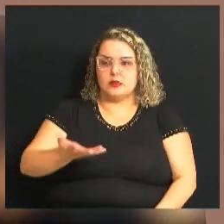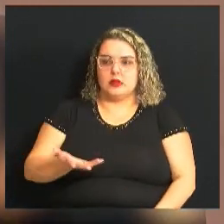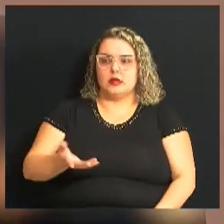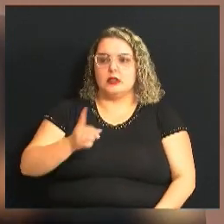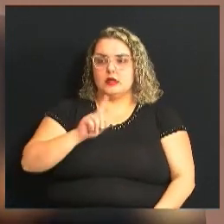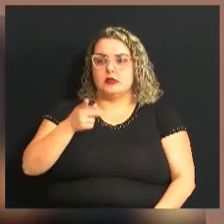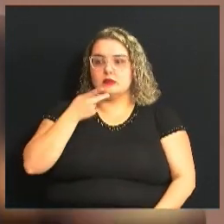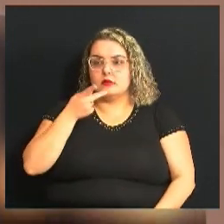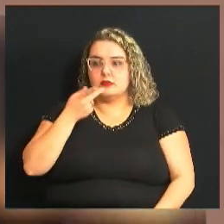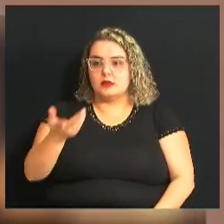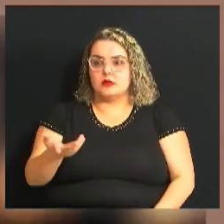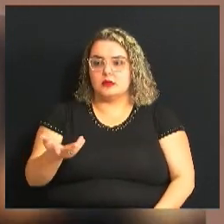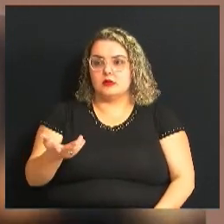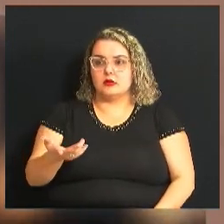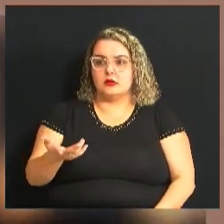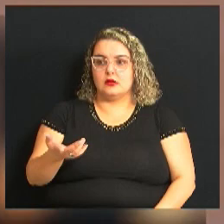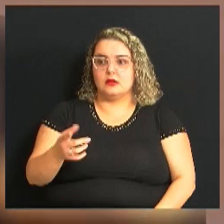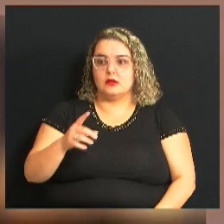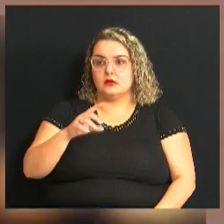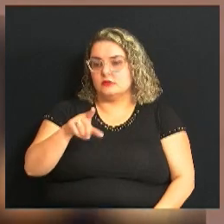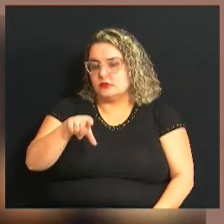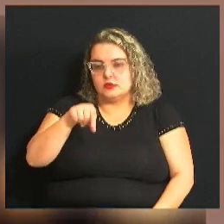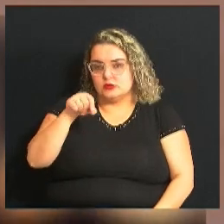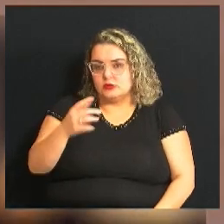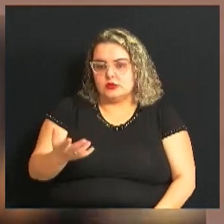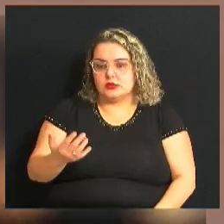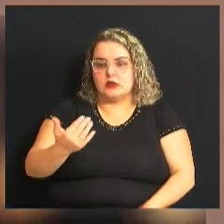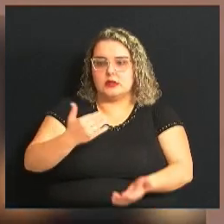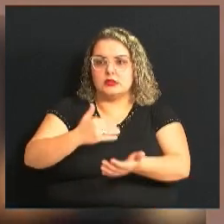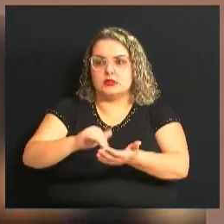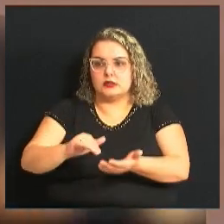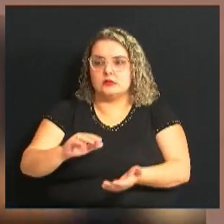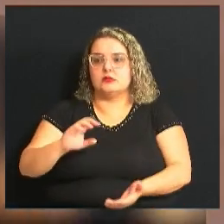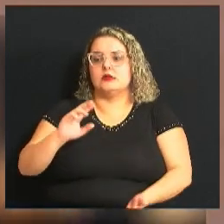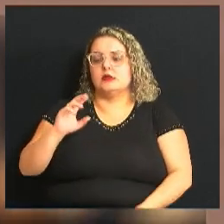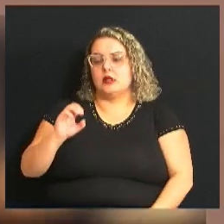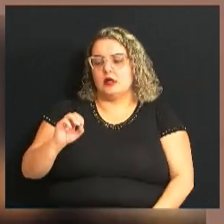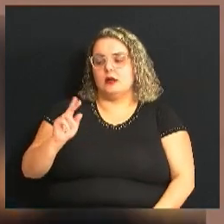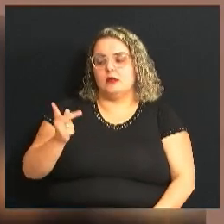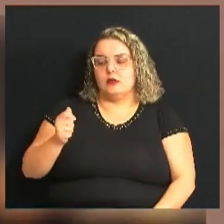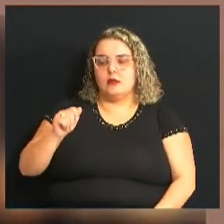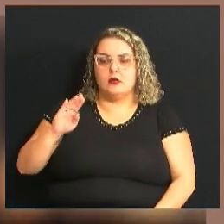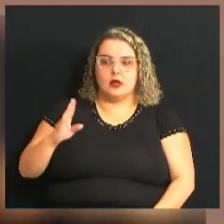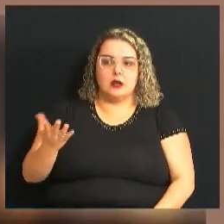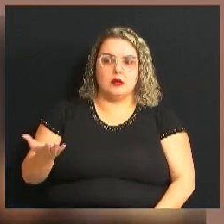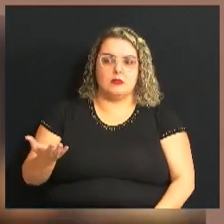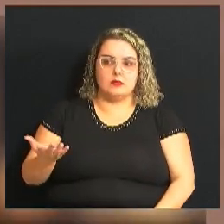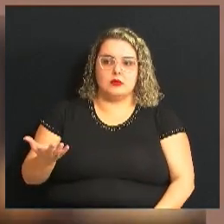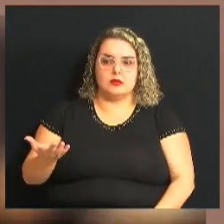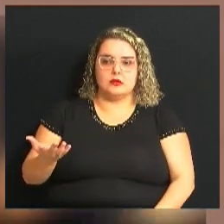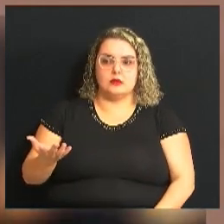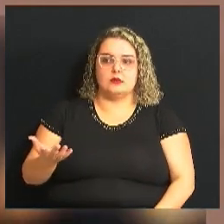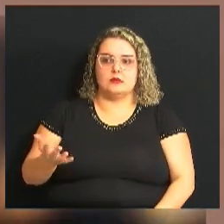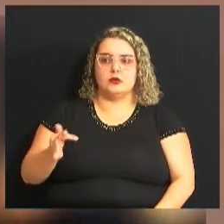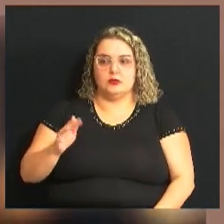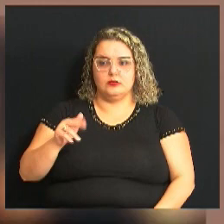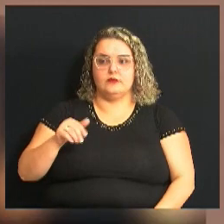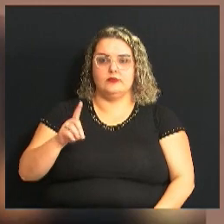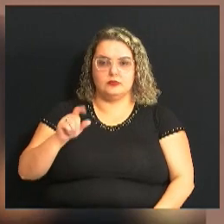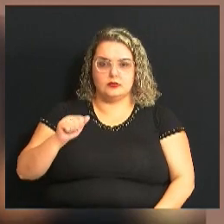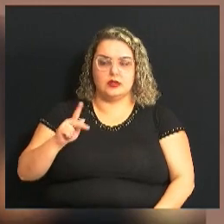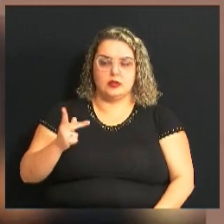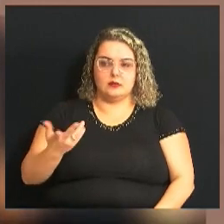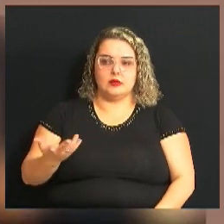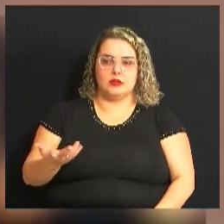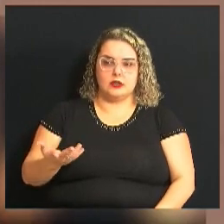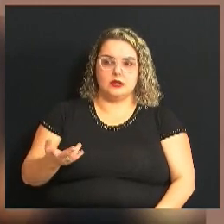necessariamente, se não opinar a Secretaria de Habitação, a Coab, e através do Fundap, que não é